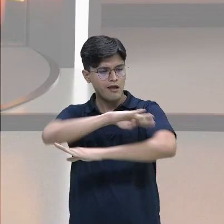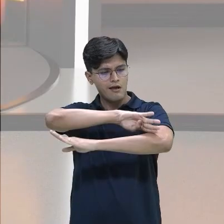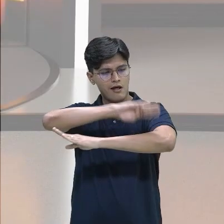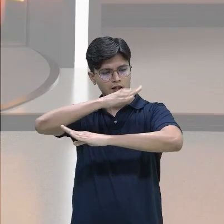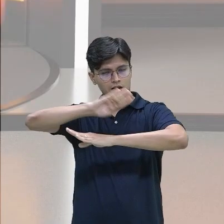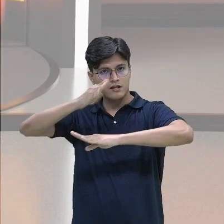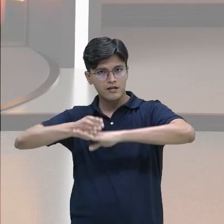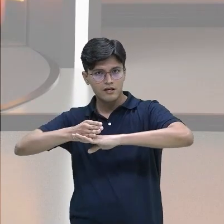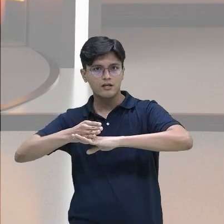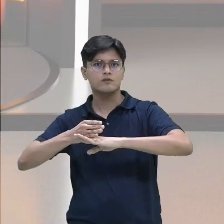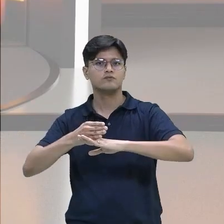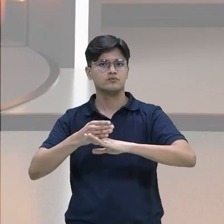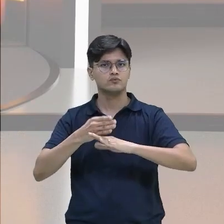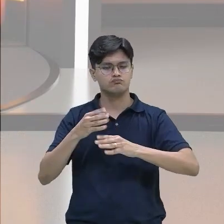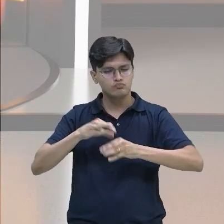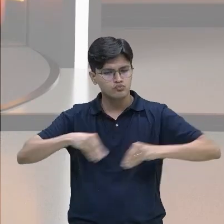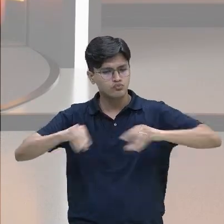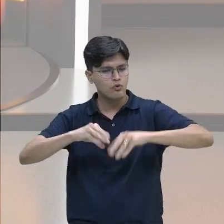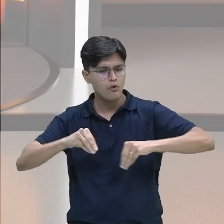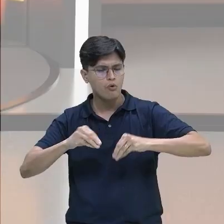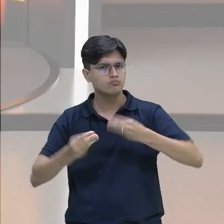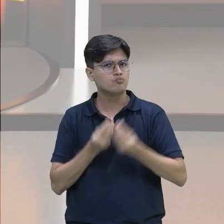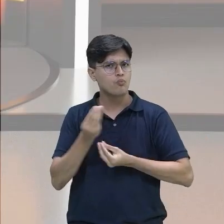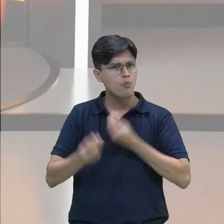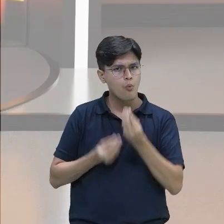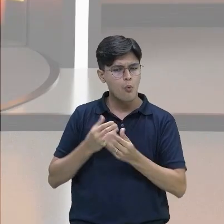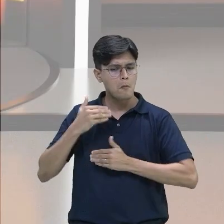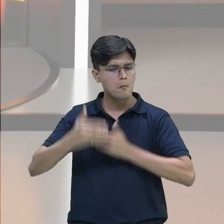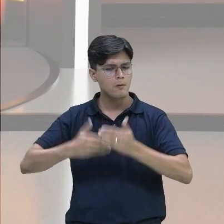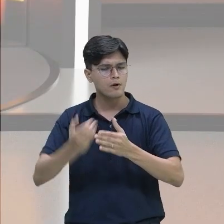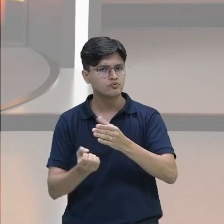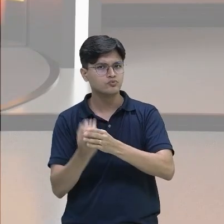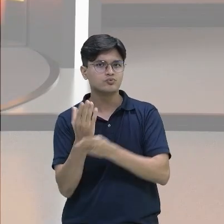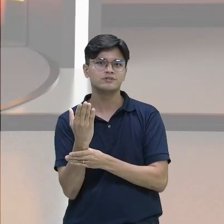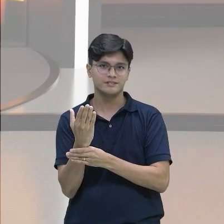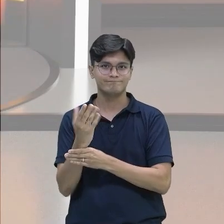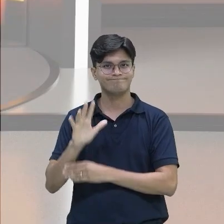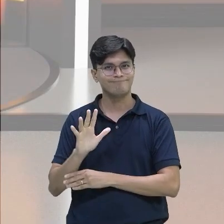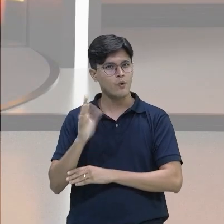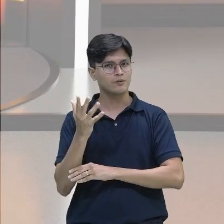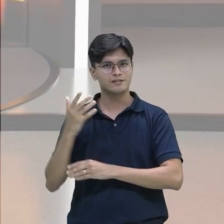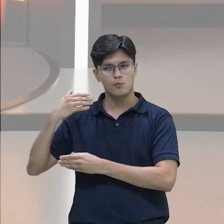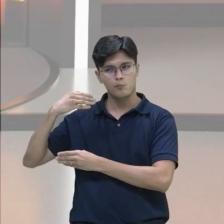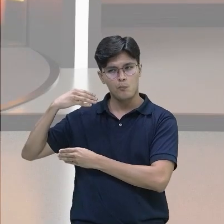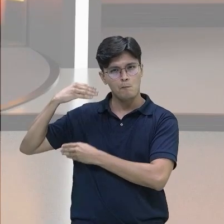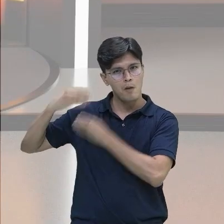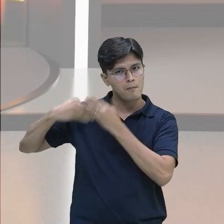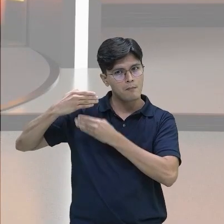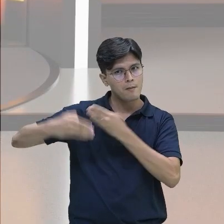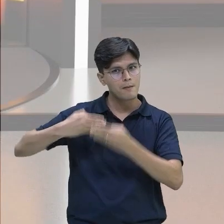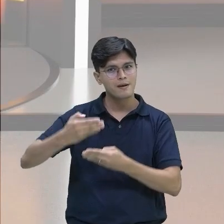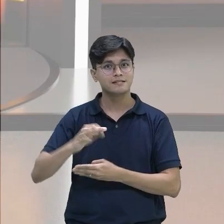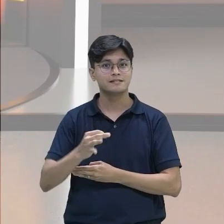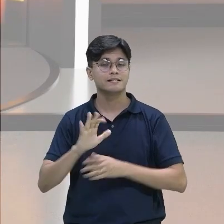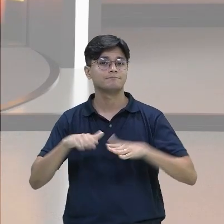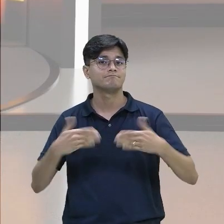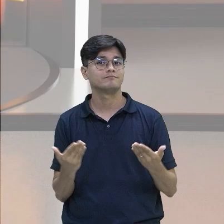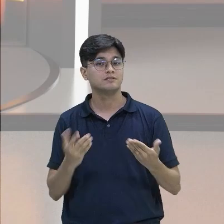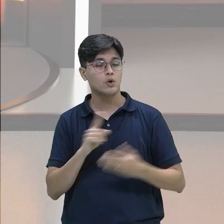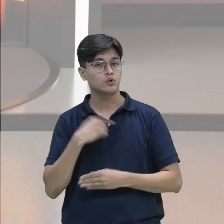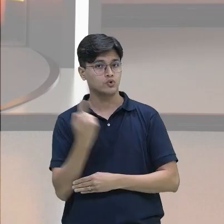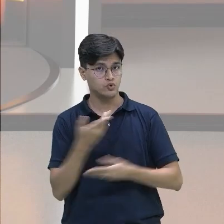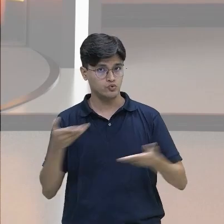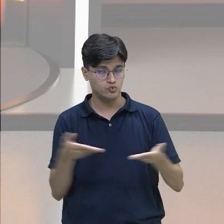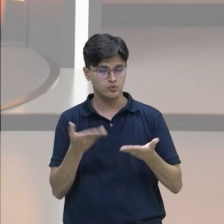determinadas formações, tá certo? Então, nós iremos estudar sobre essas características. Mas o que